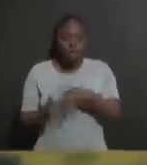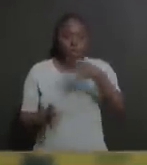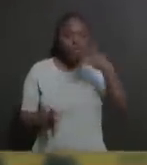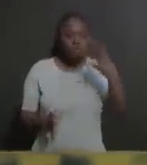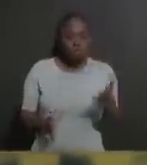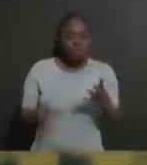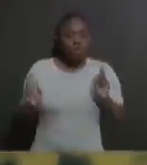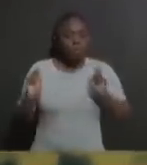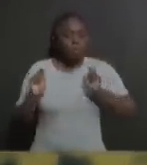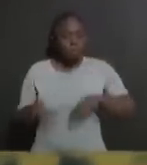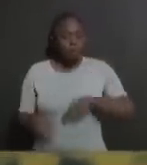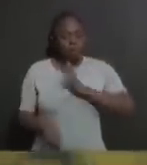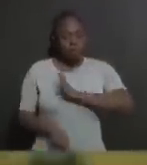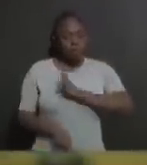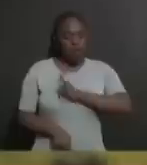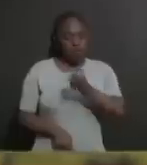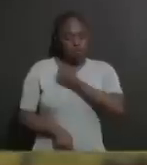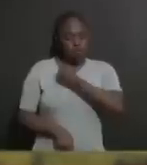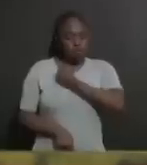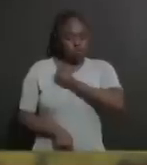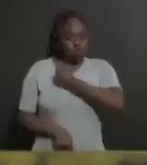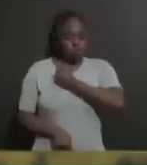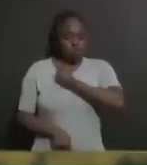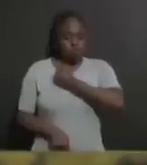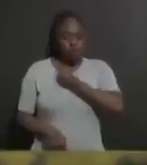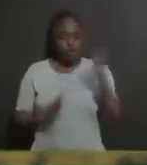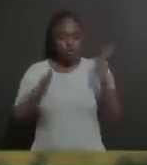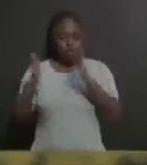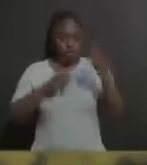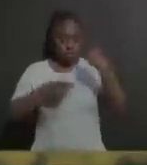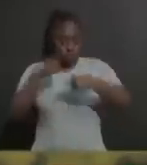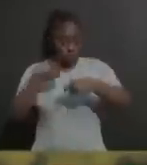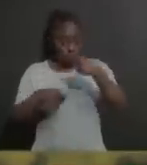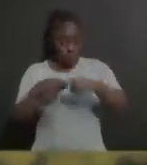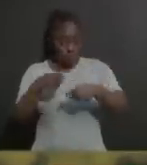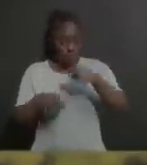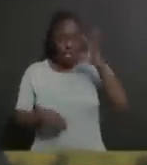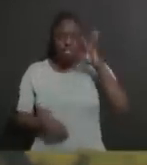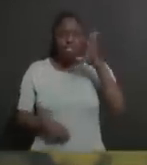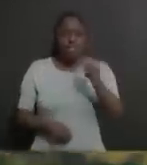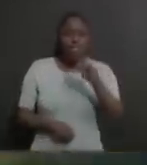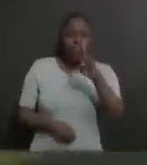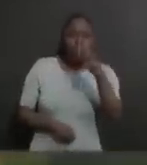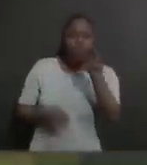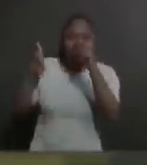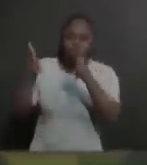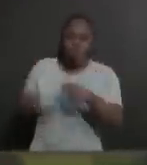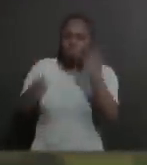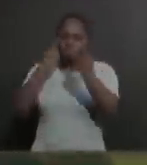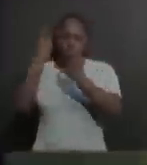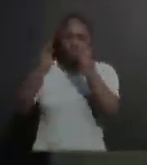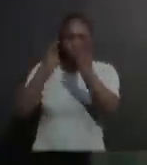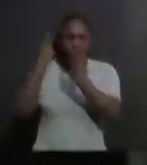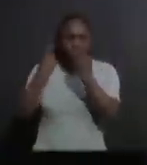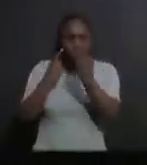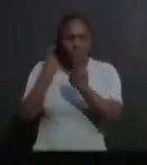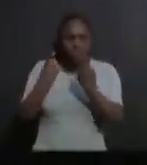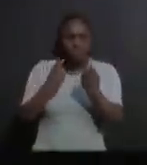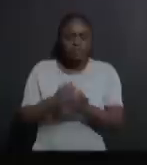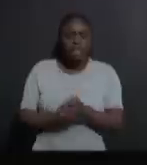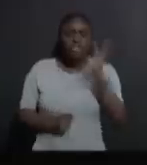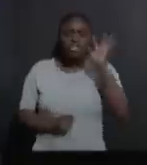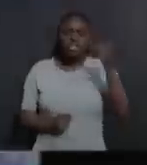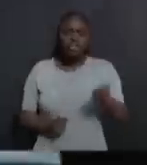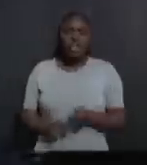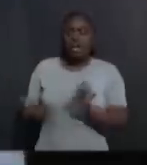ataque cardíaco quando faz sexo? Você acha que tem alguém em Belo Horizonte agora preocupado com isso? Você acha que tem alguém agora falando